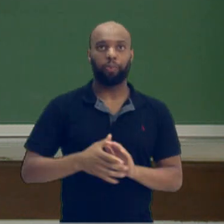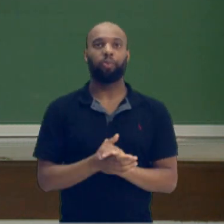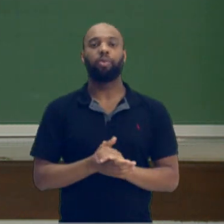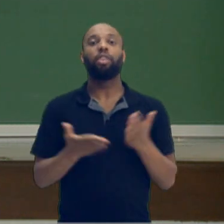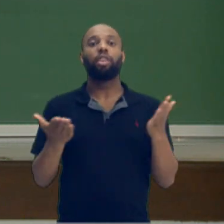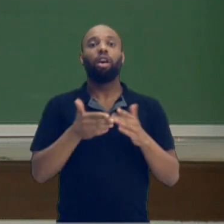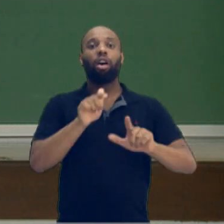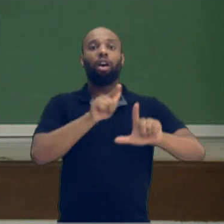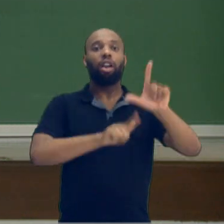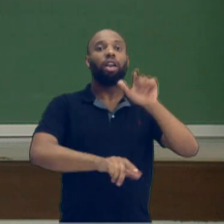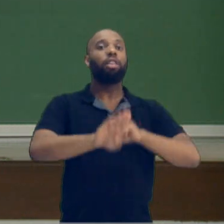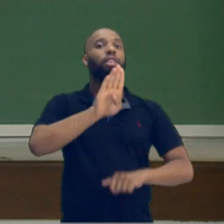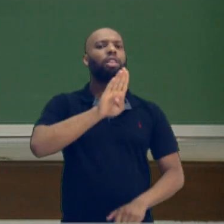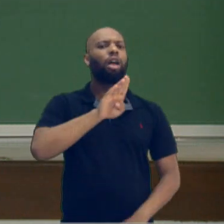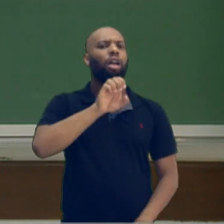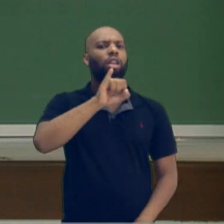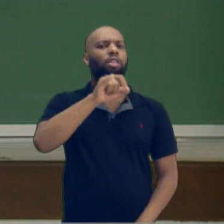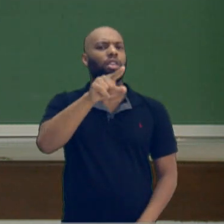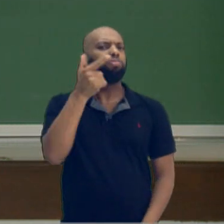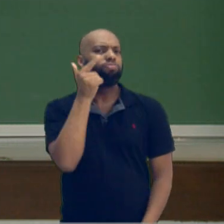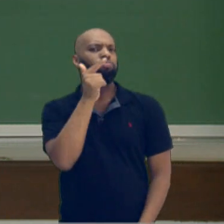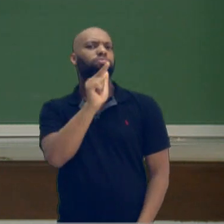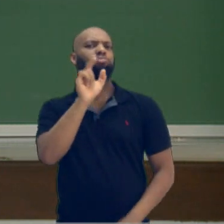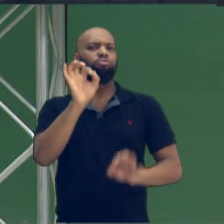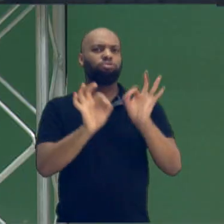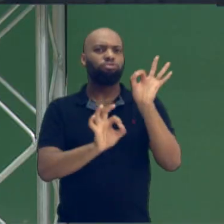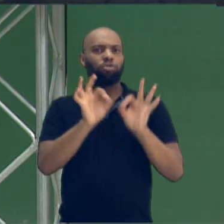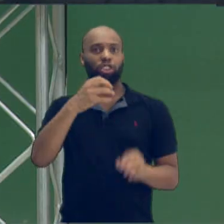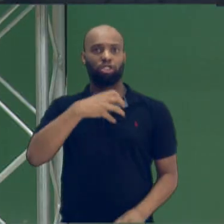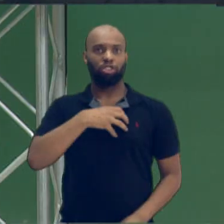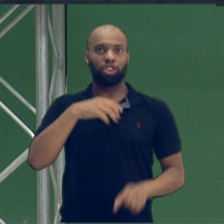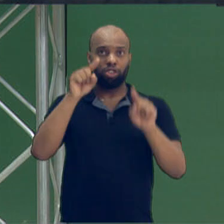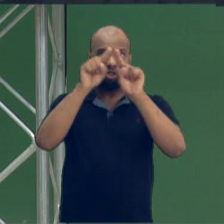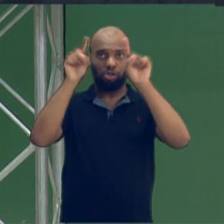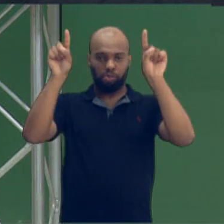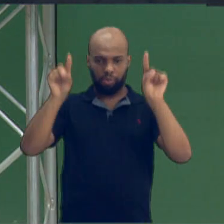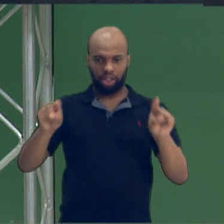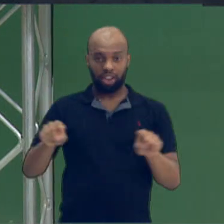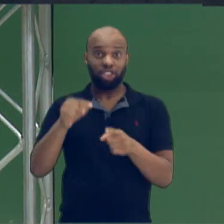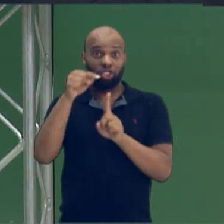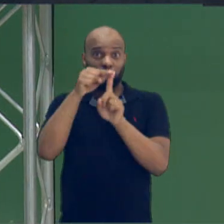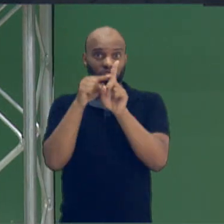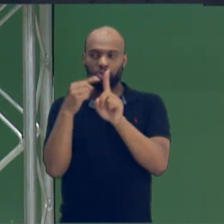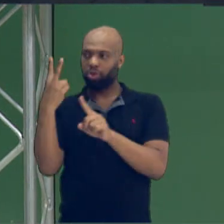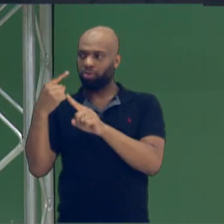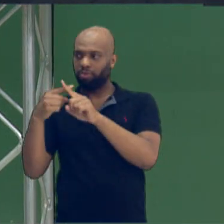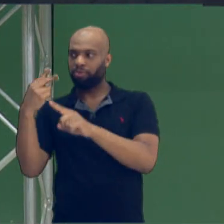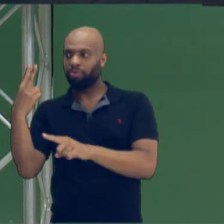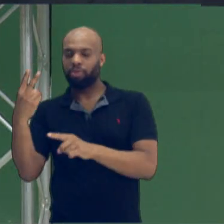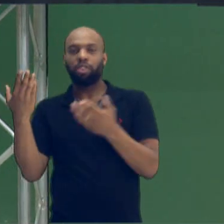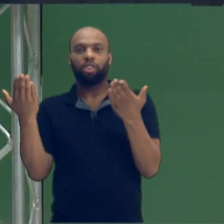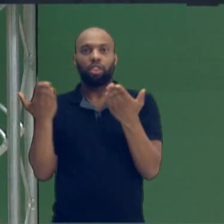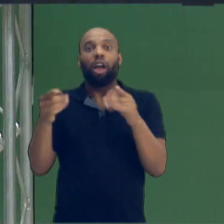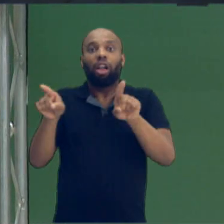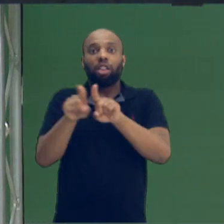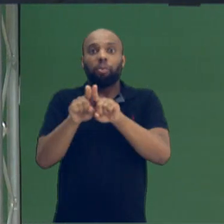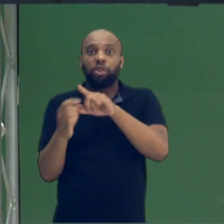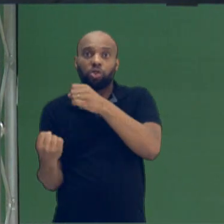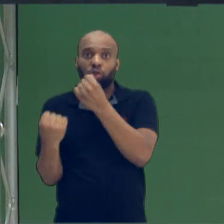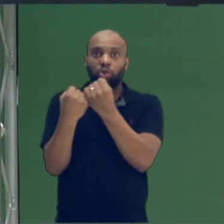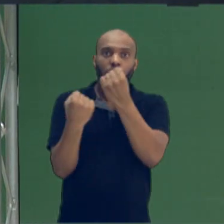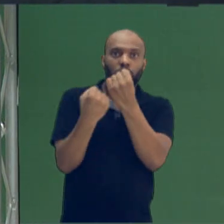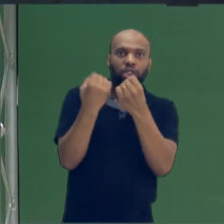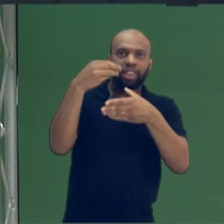letra B, para quem conseguiu montar a matriz 2 por 2, substituindo os termos da matriz genérica dentro